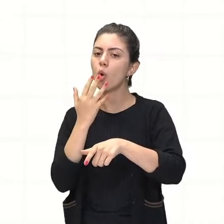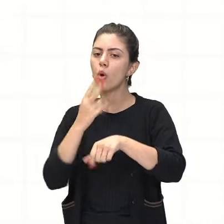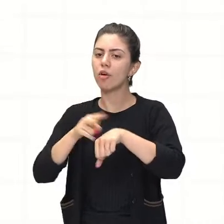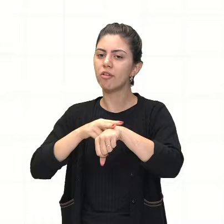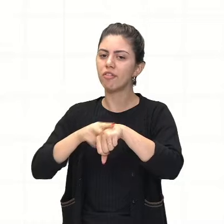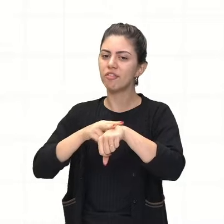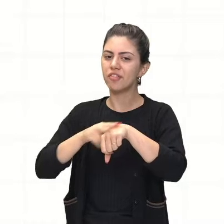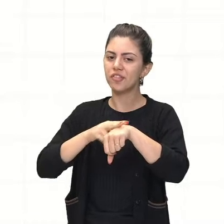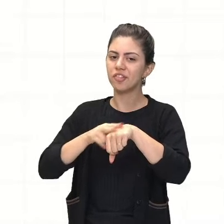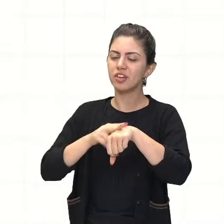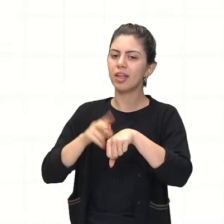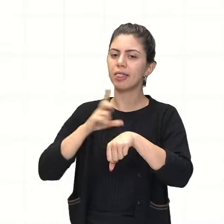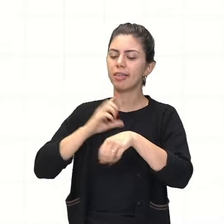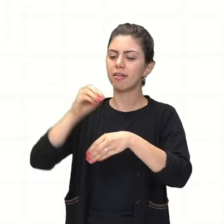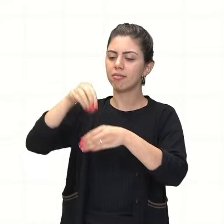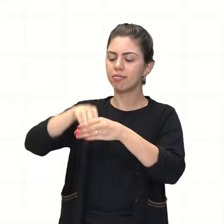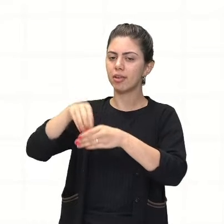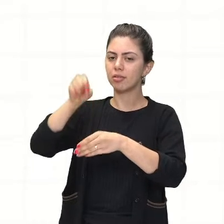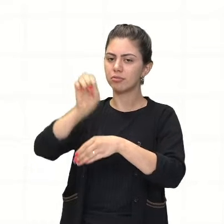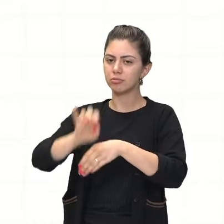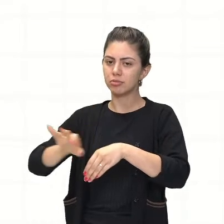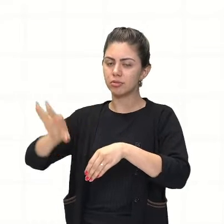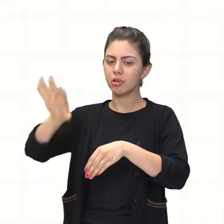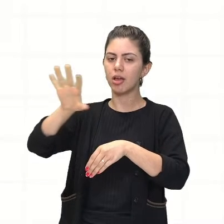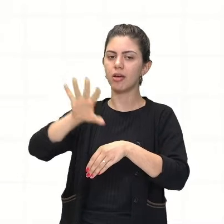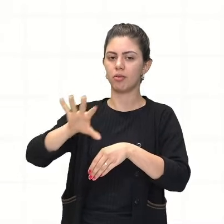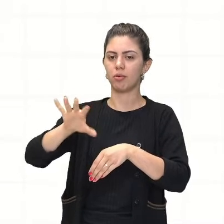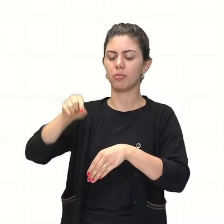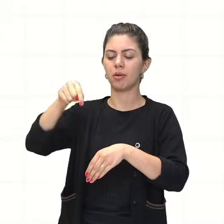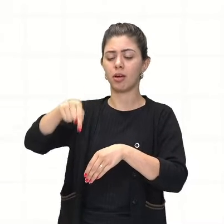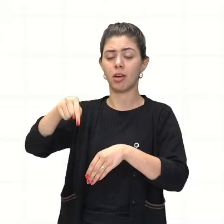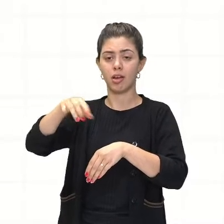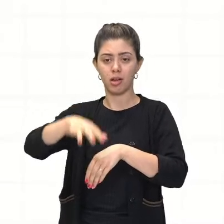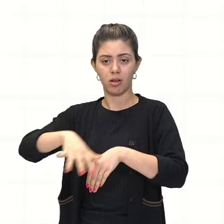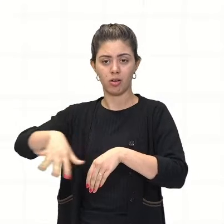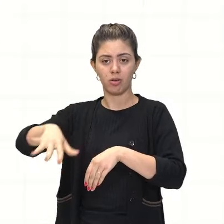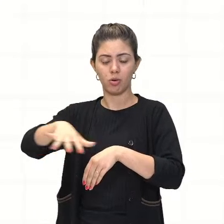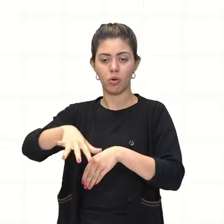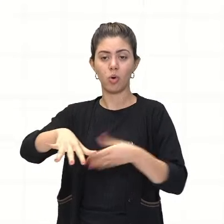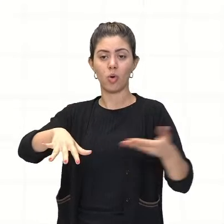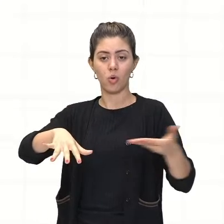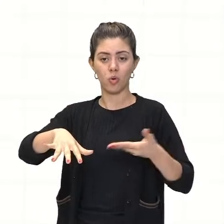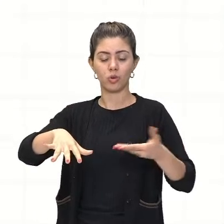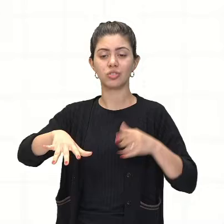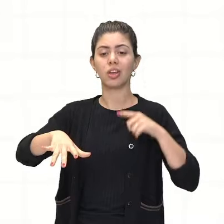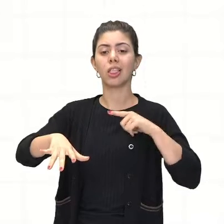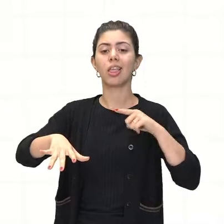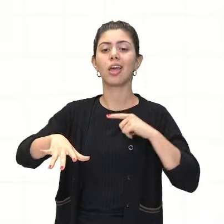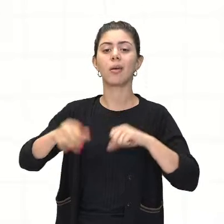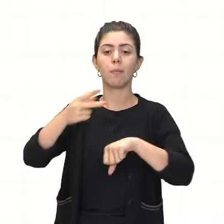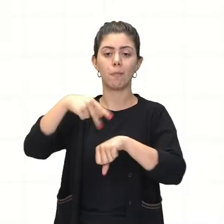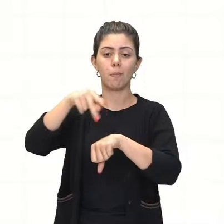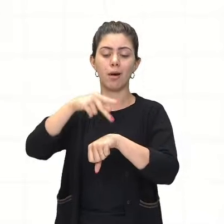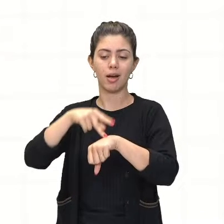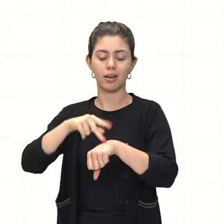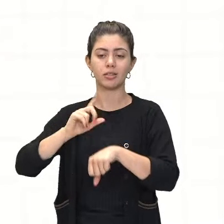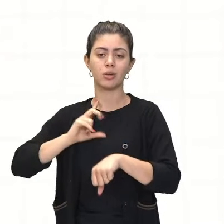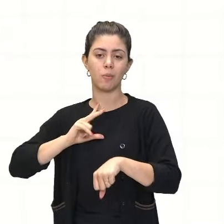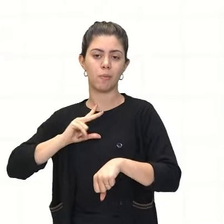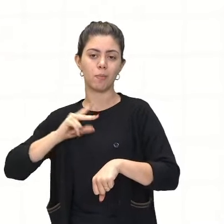mais ocidental da Europa. E é nesta região que hoje estão situados os países de Portugal